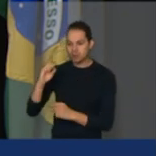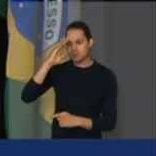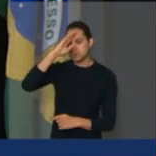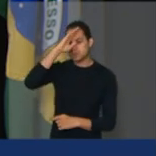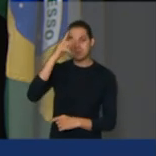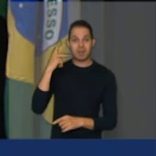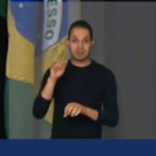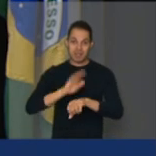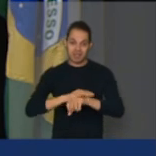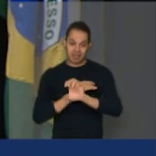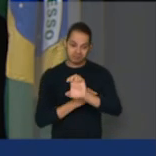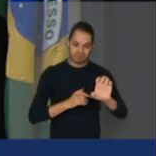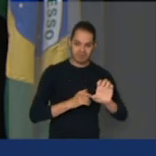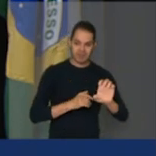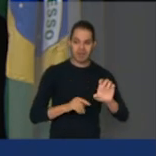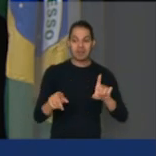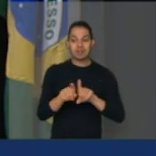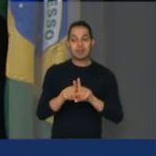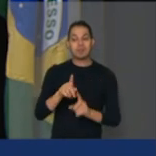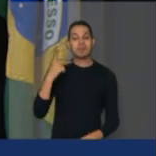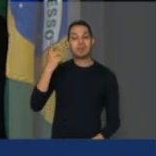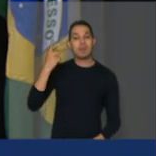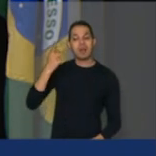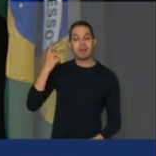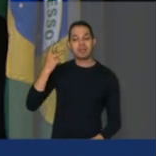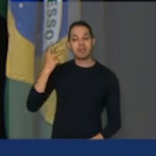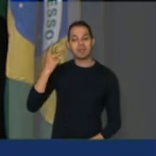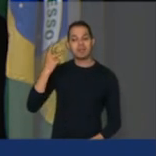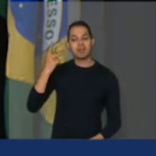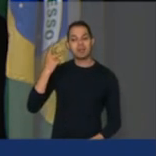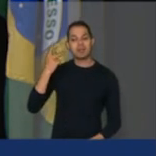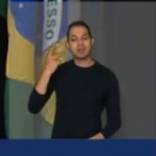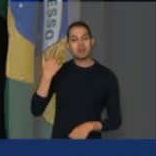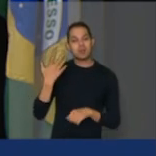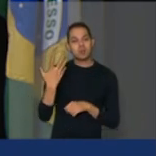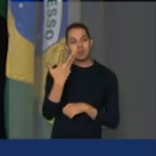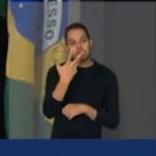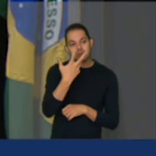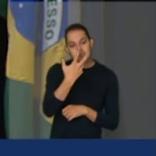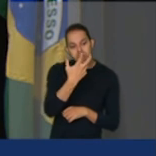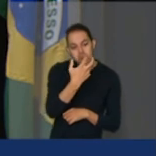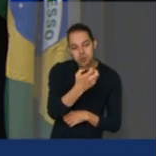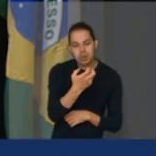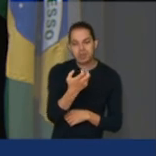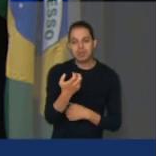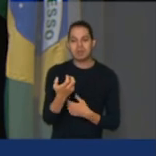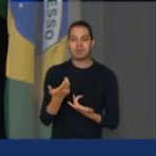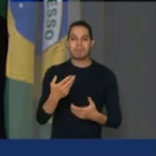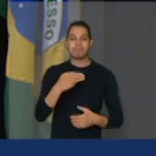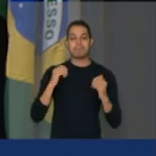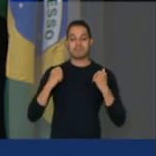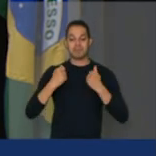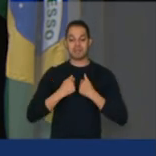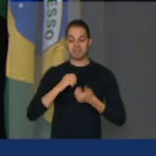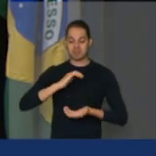parlamentares de esquerda e parlamentares que deixaram se a massa lá diante de ministros do STF que